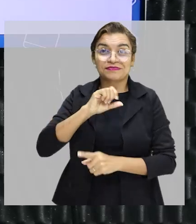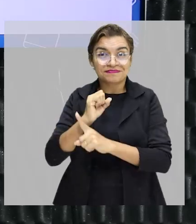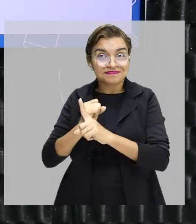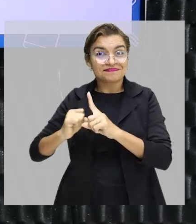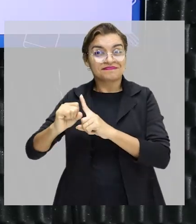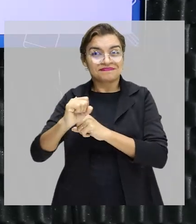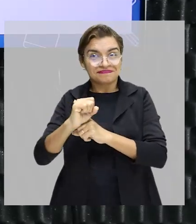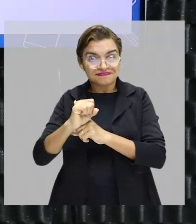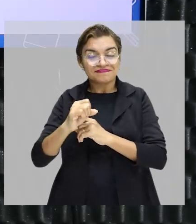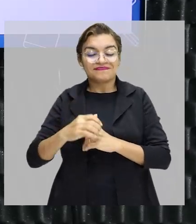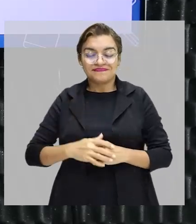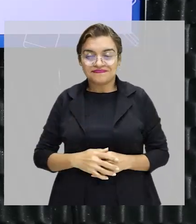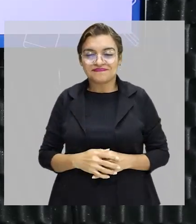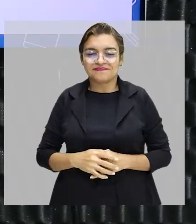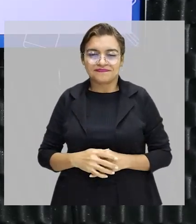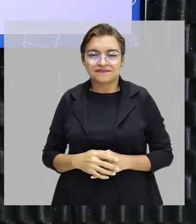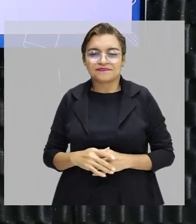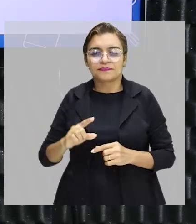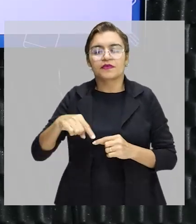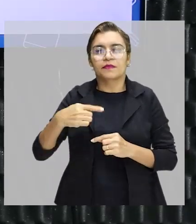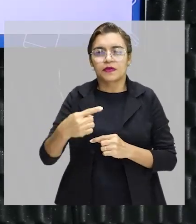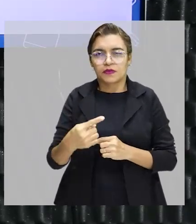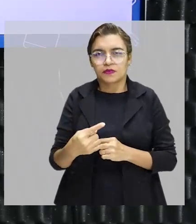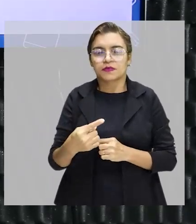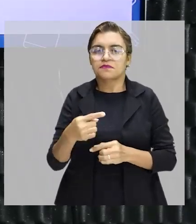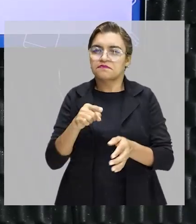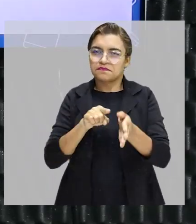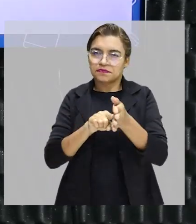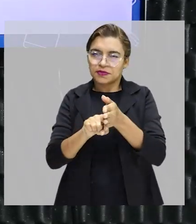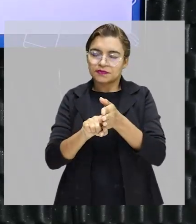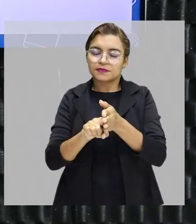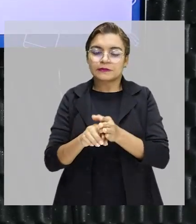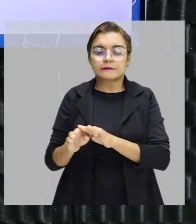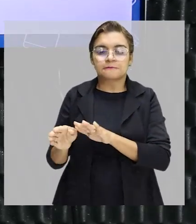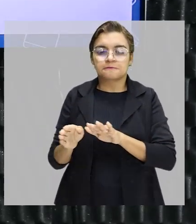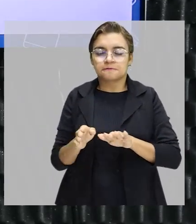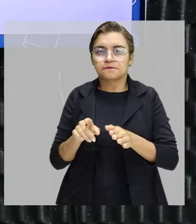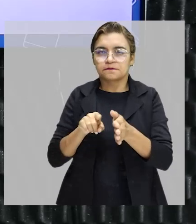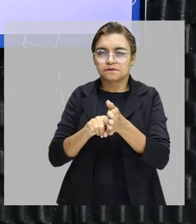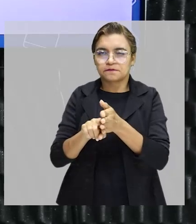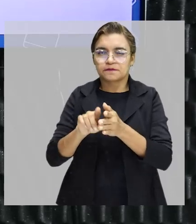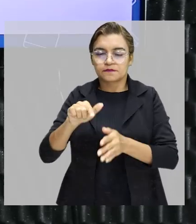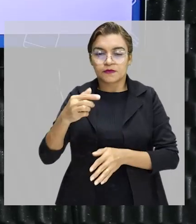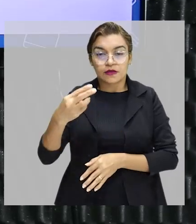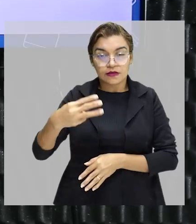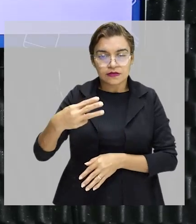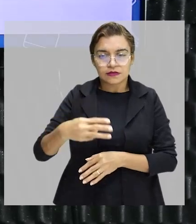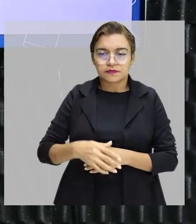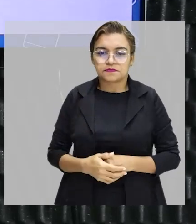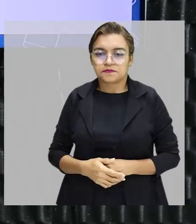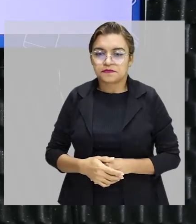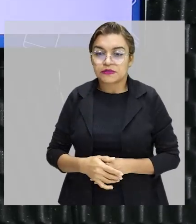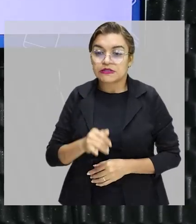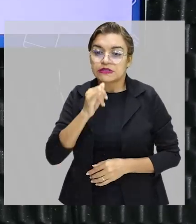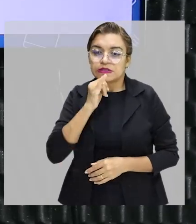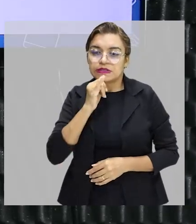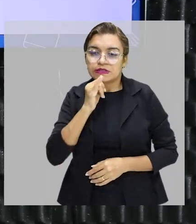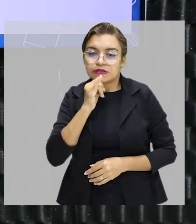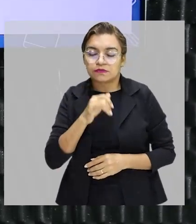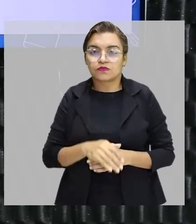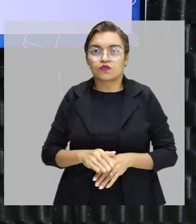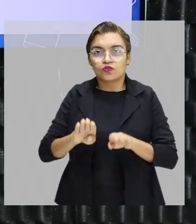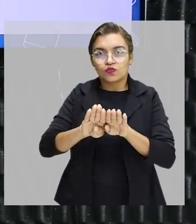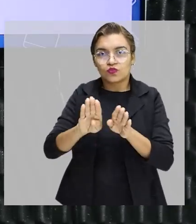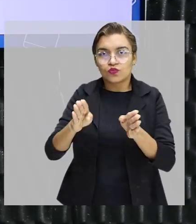sociedade. Próxima questão, olha só. A eficiência do fogão de cozinha pode ser analisada em relação ao tipo